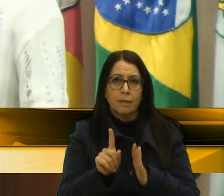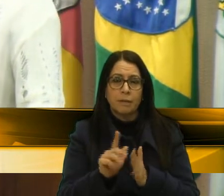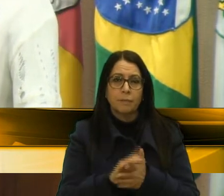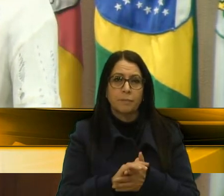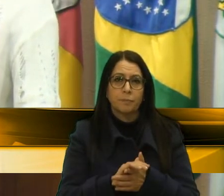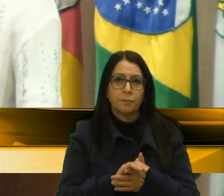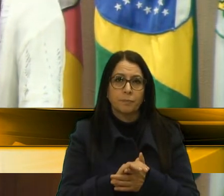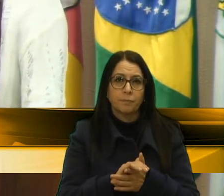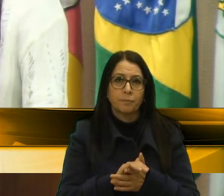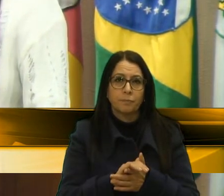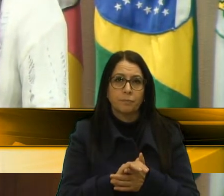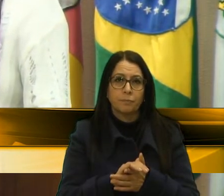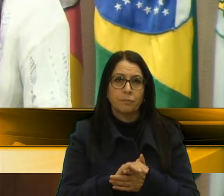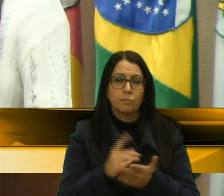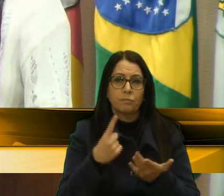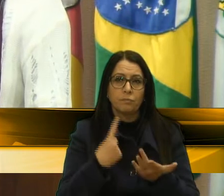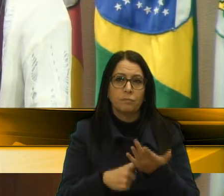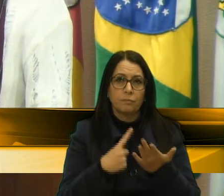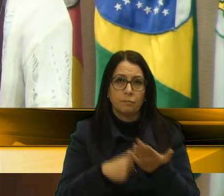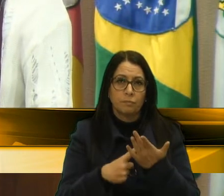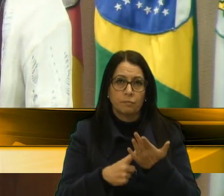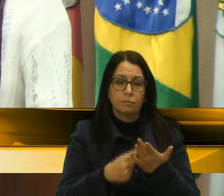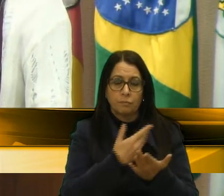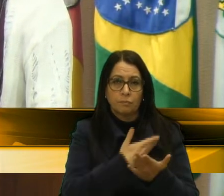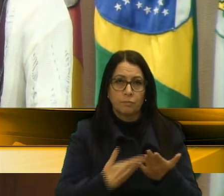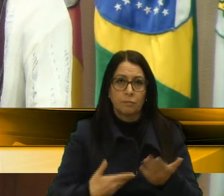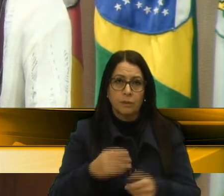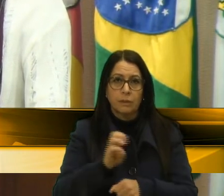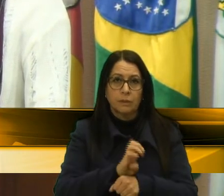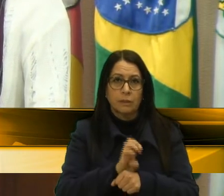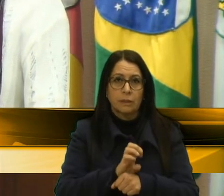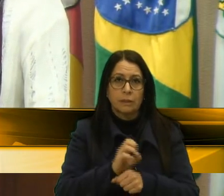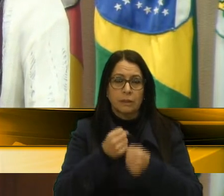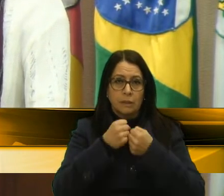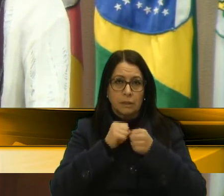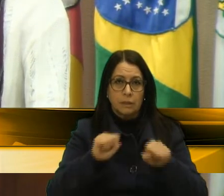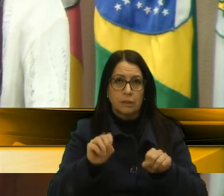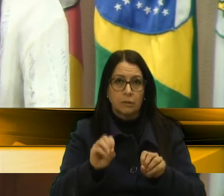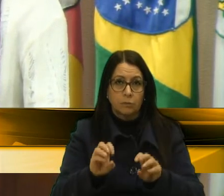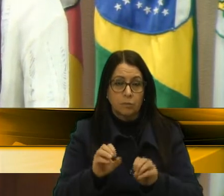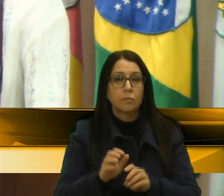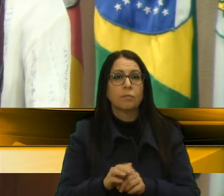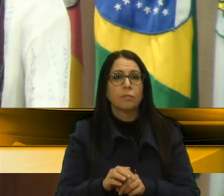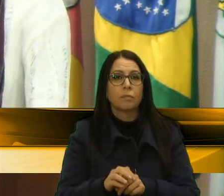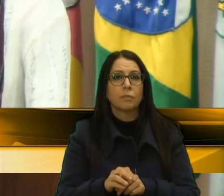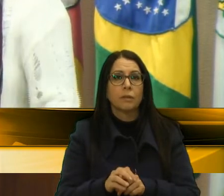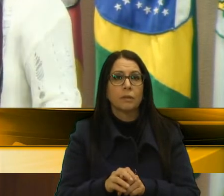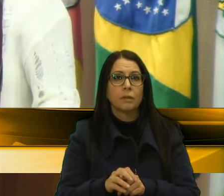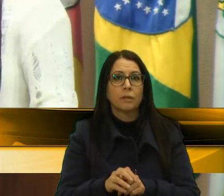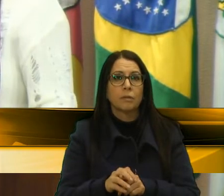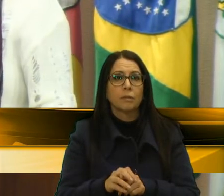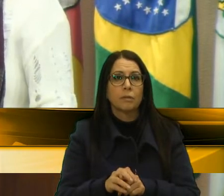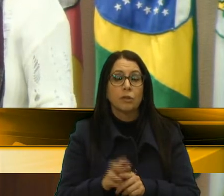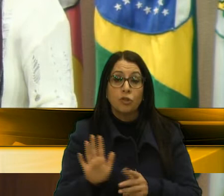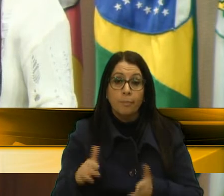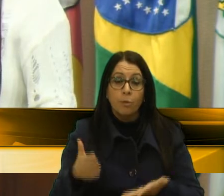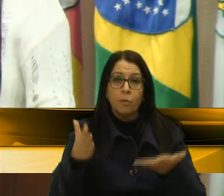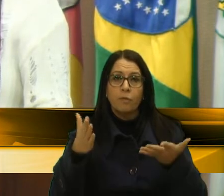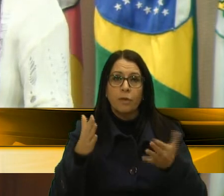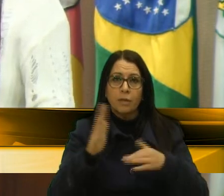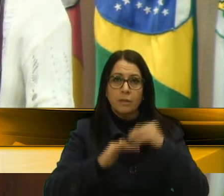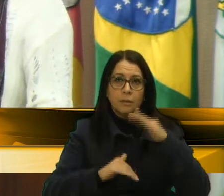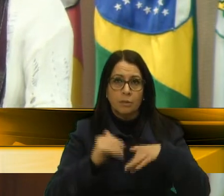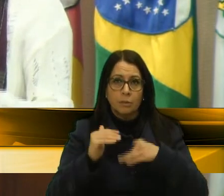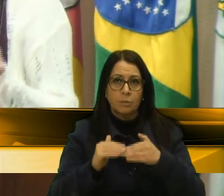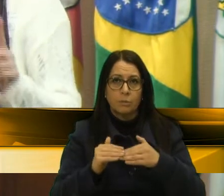consequente comprometimento do governo do Estado, da Secretaria de Educação, no sentido de promover essas obras,